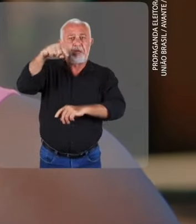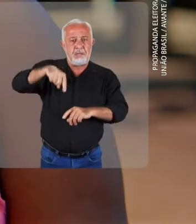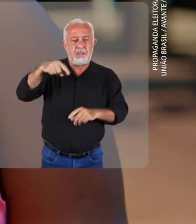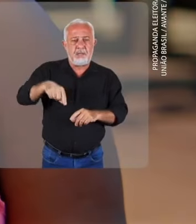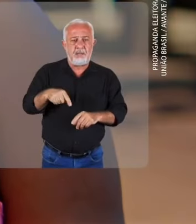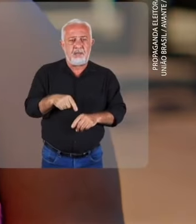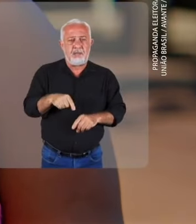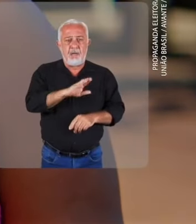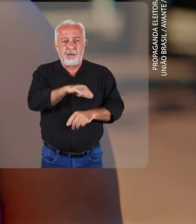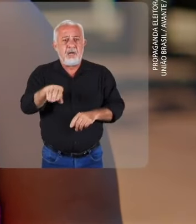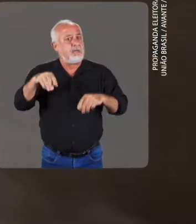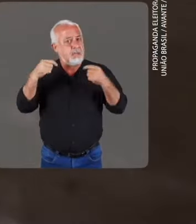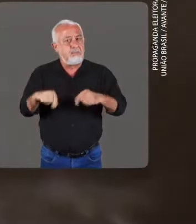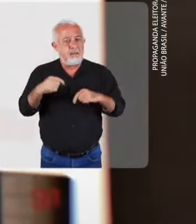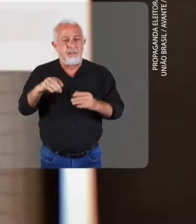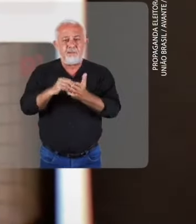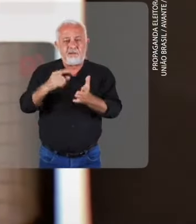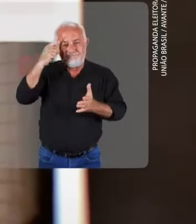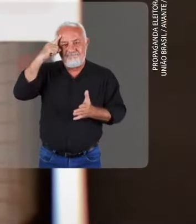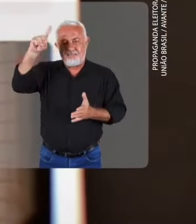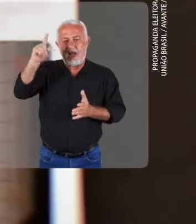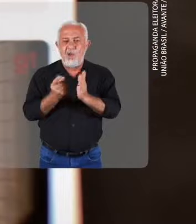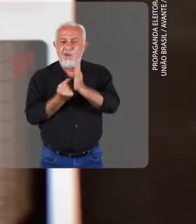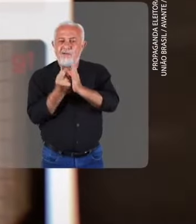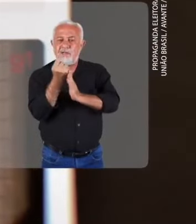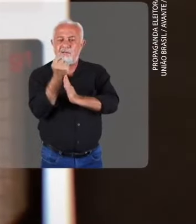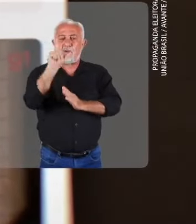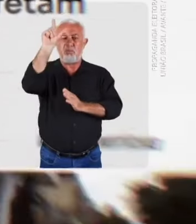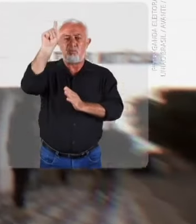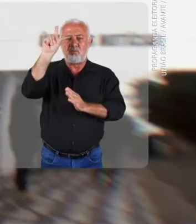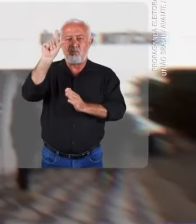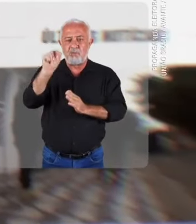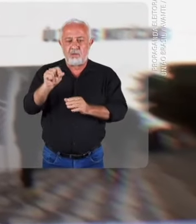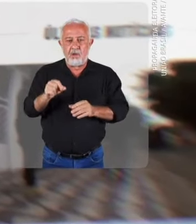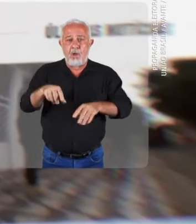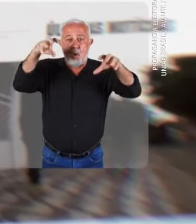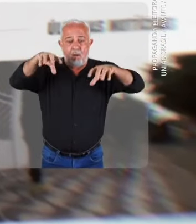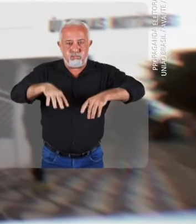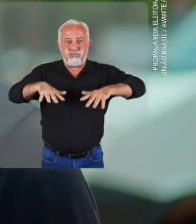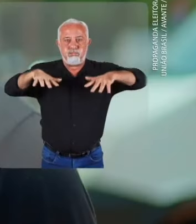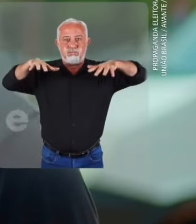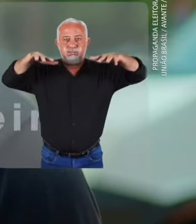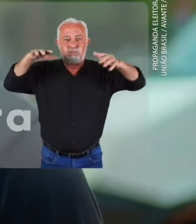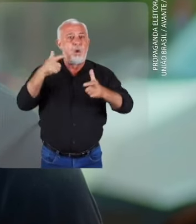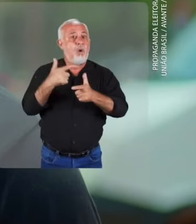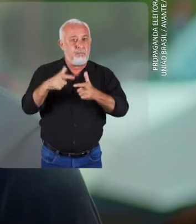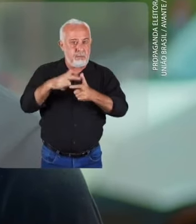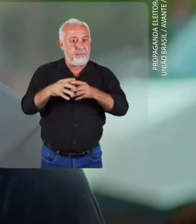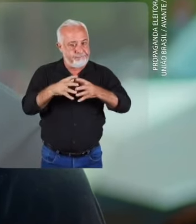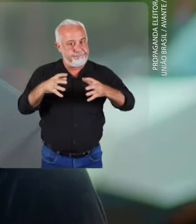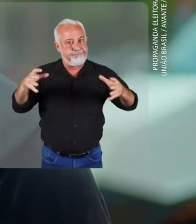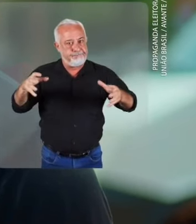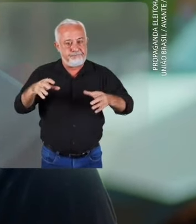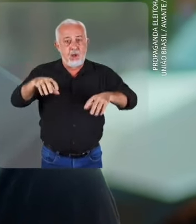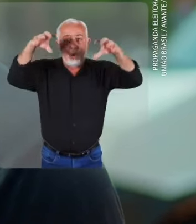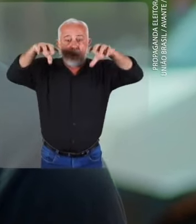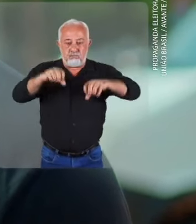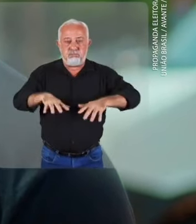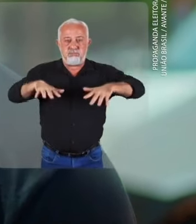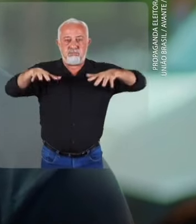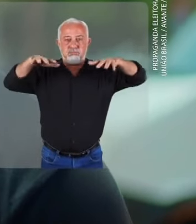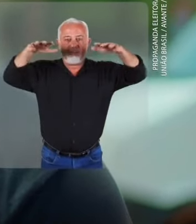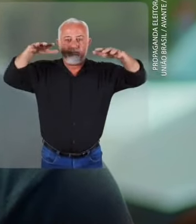aqui, porque as crianças precisam. Faltam ideias e investimentos para diminuir os alagamentos. Dá um problema muito grande aqui no